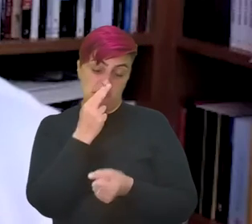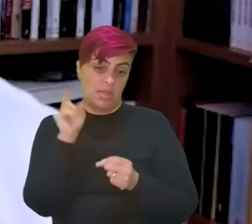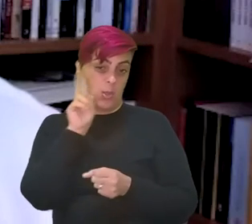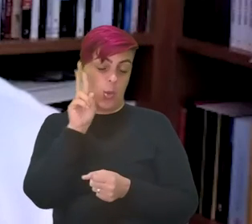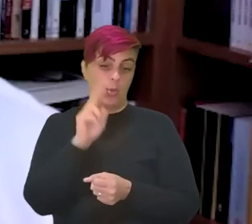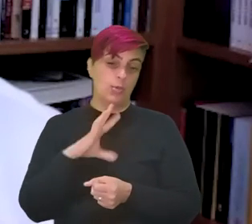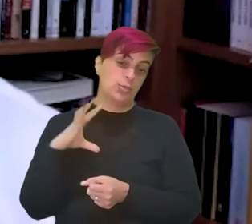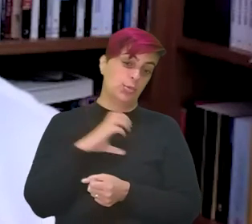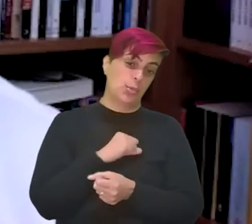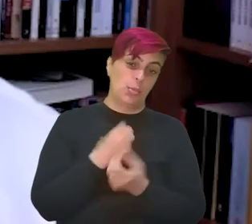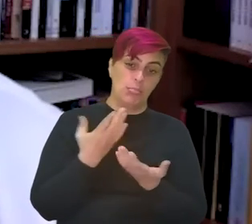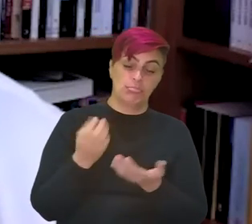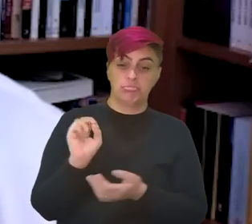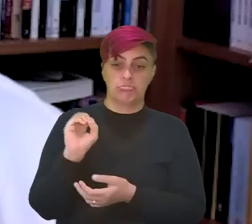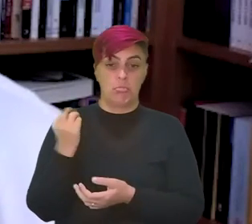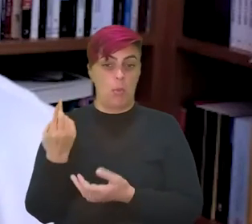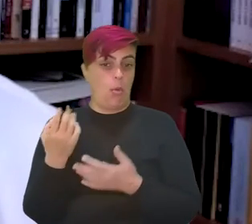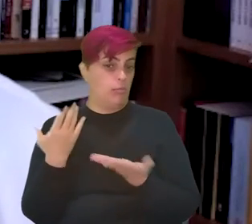de Coral poderia ser, né? Sim.